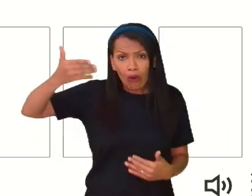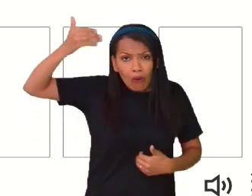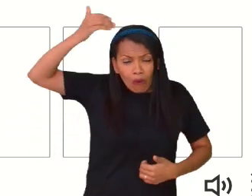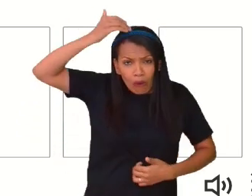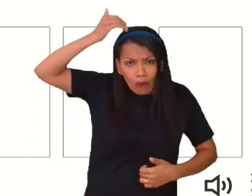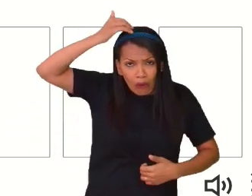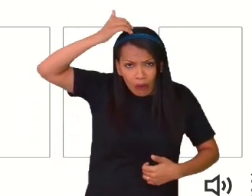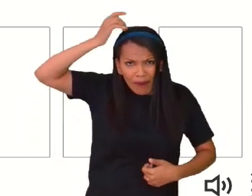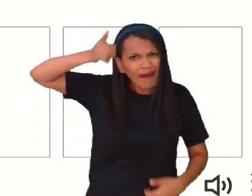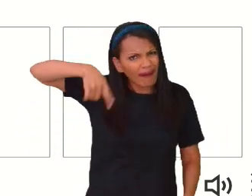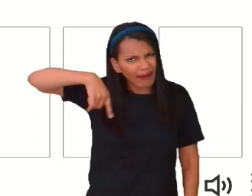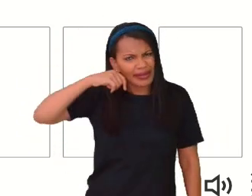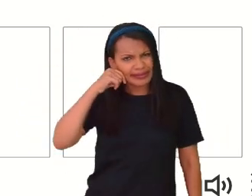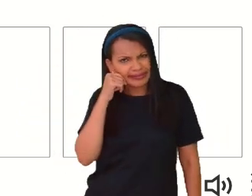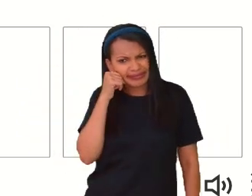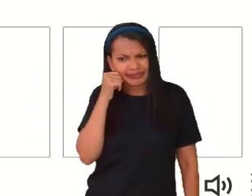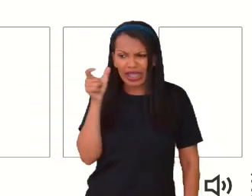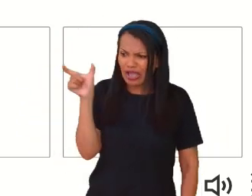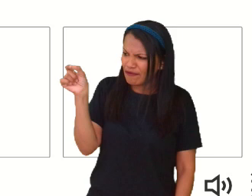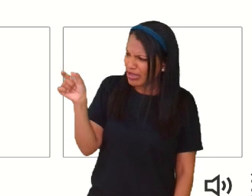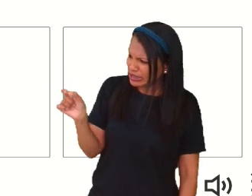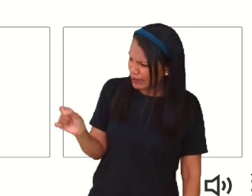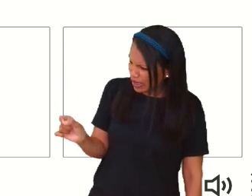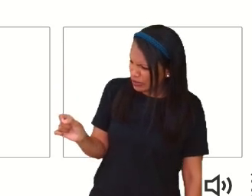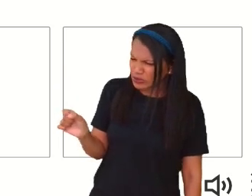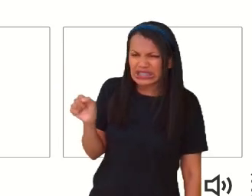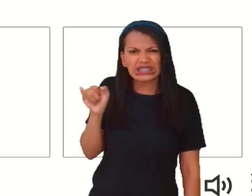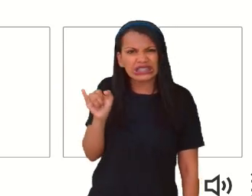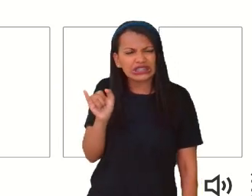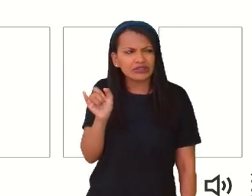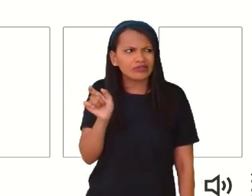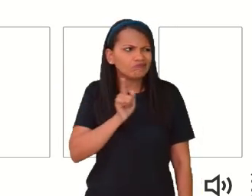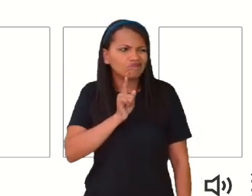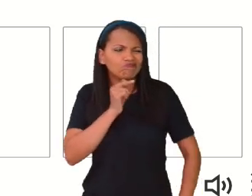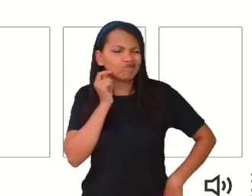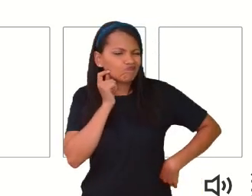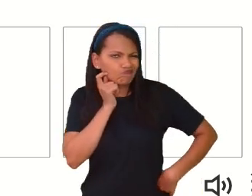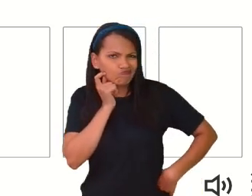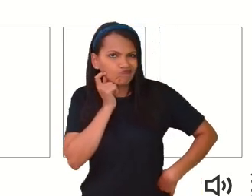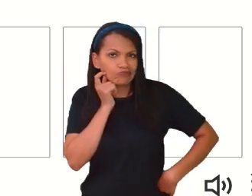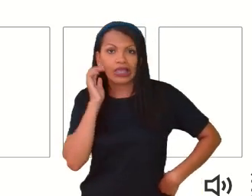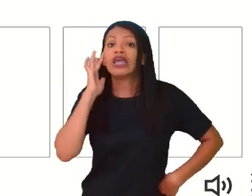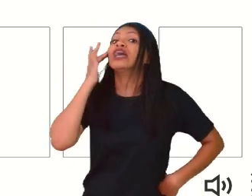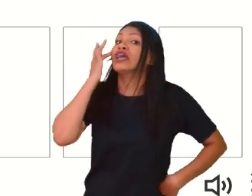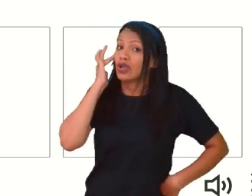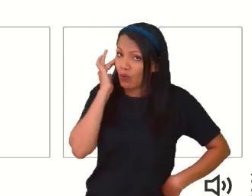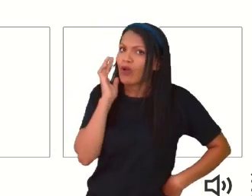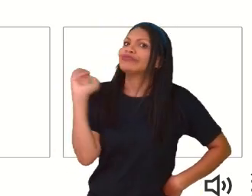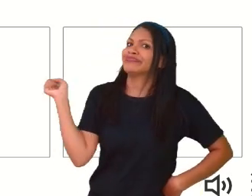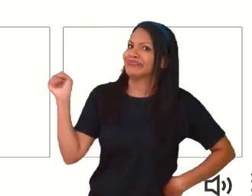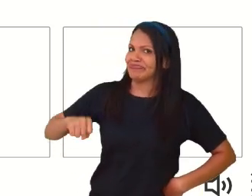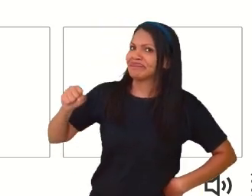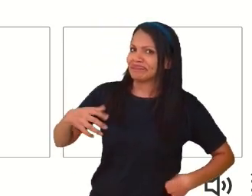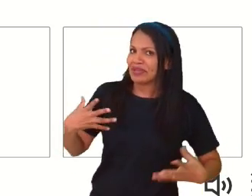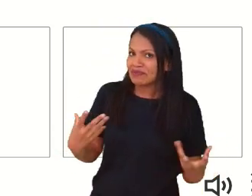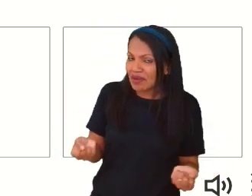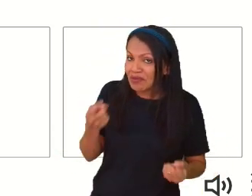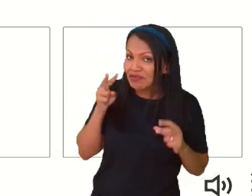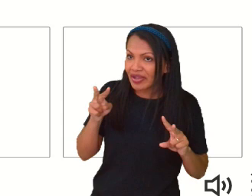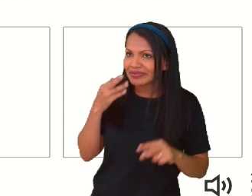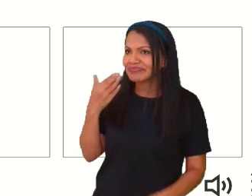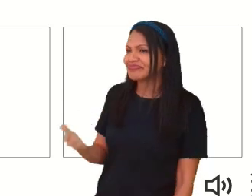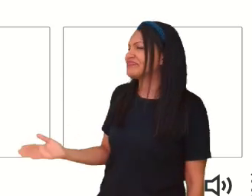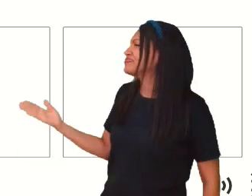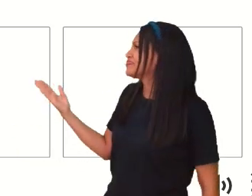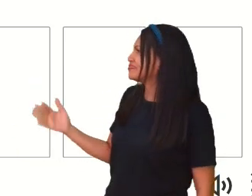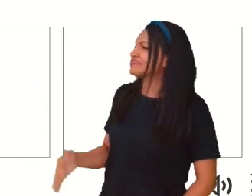animal vertebrado? Sim ou não? Me diz aí. Eu acho que é, né? Então, vamos puxar para cá?